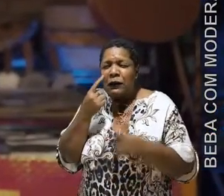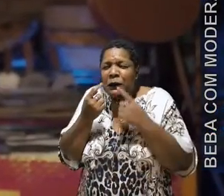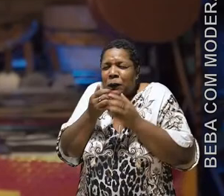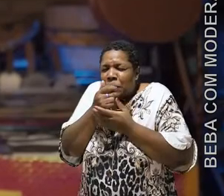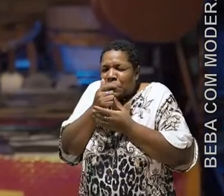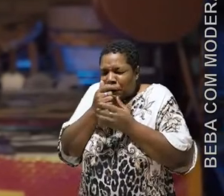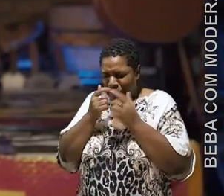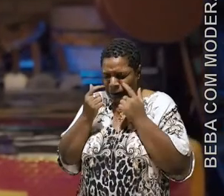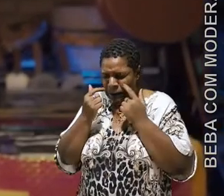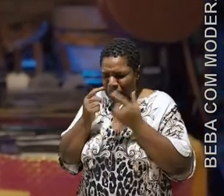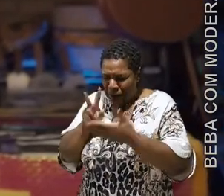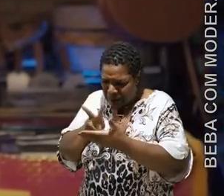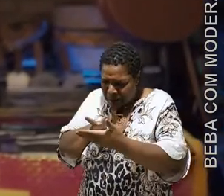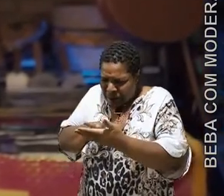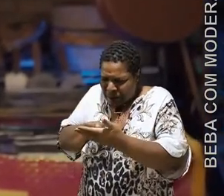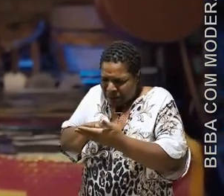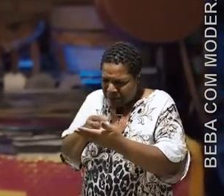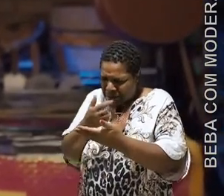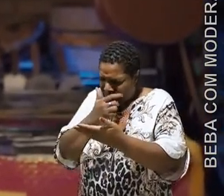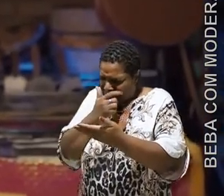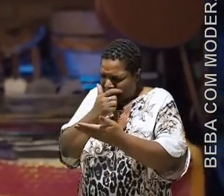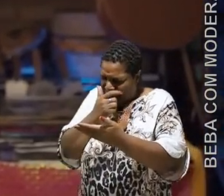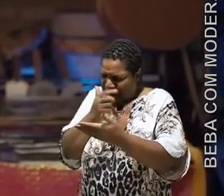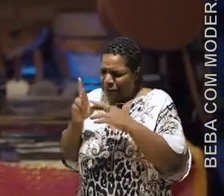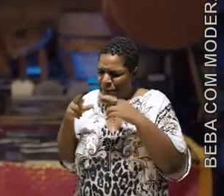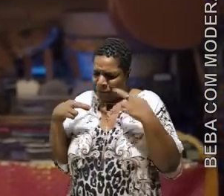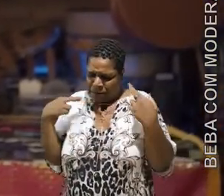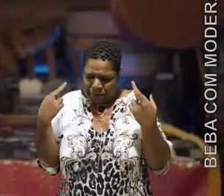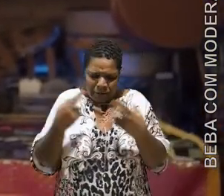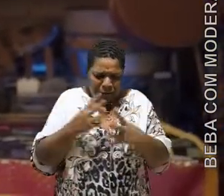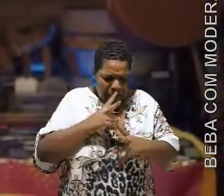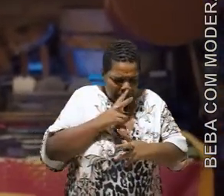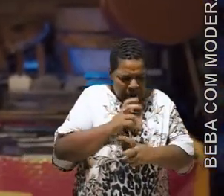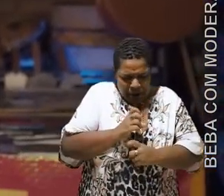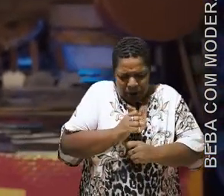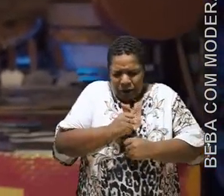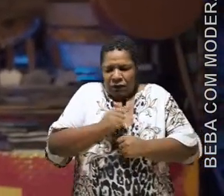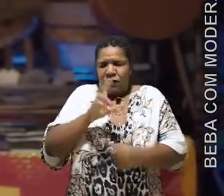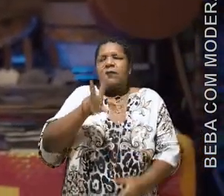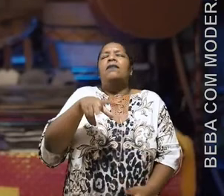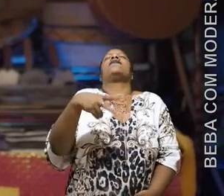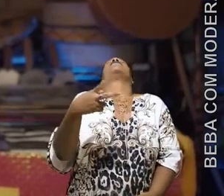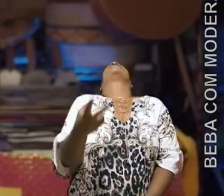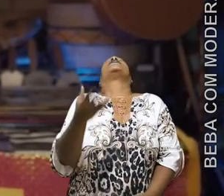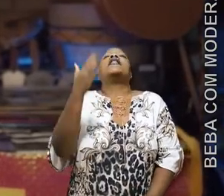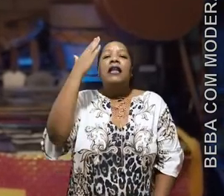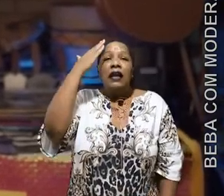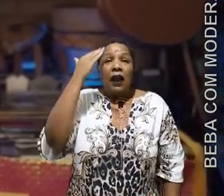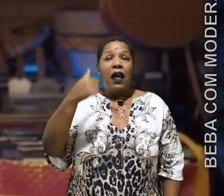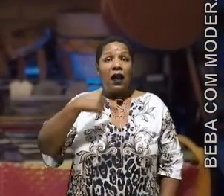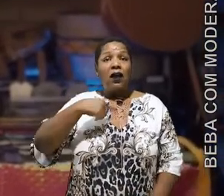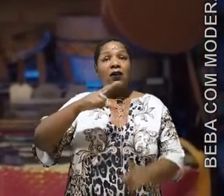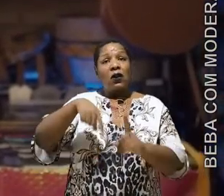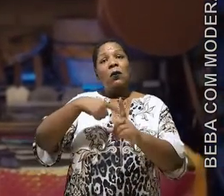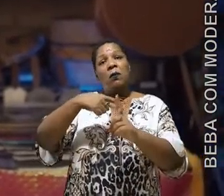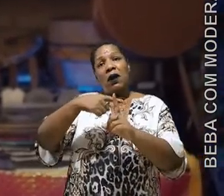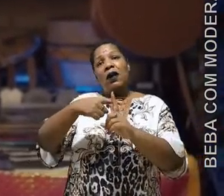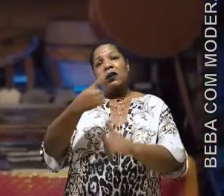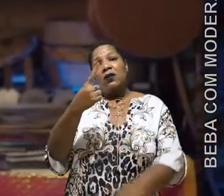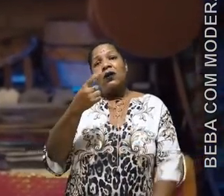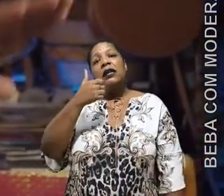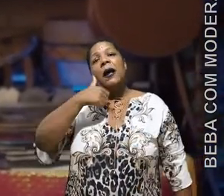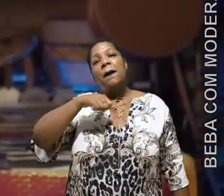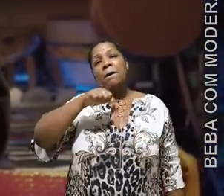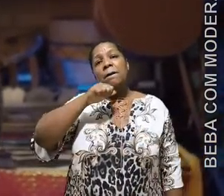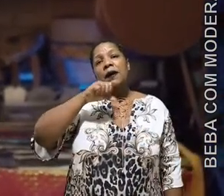crianças do colchão chorei quietina controle anotação fui a reunião por ter consoveyo desmaiou ao saber